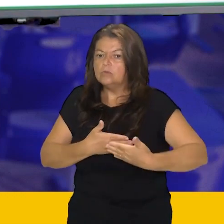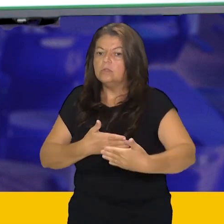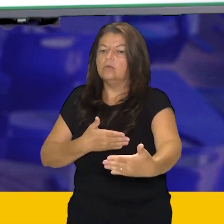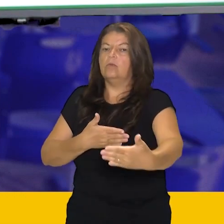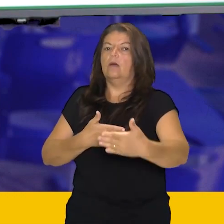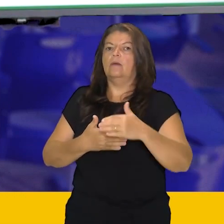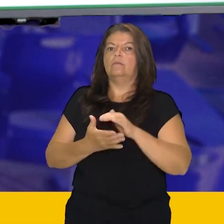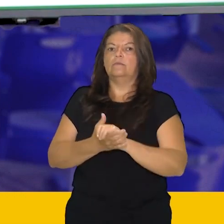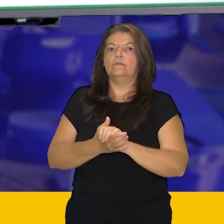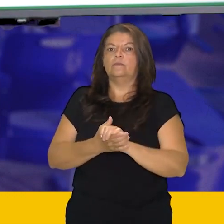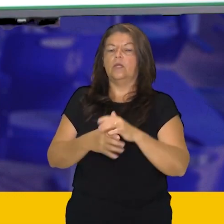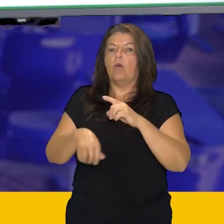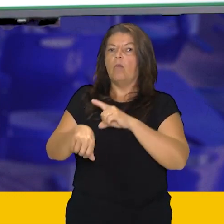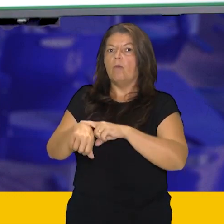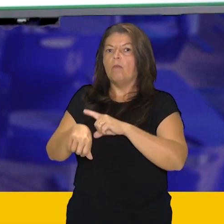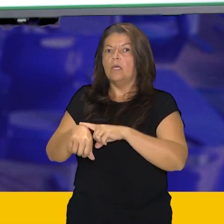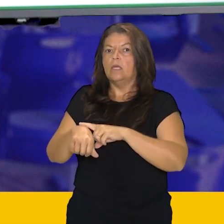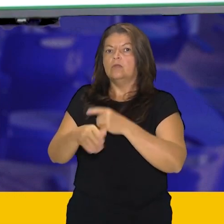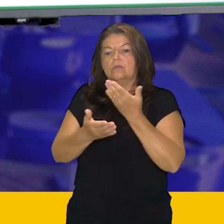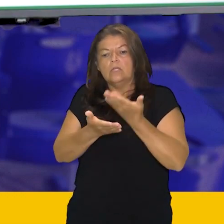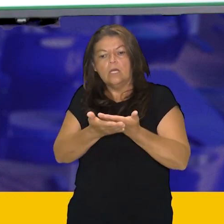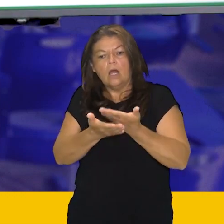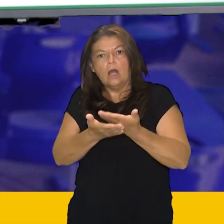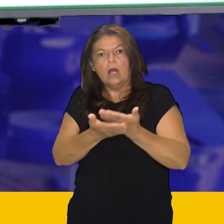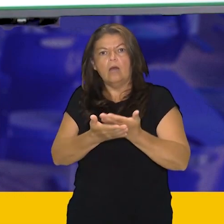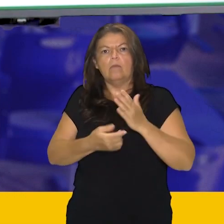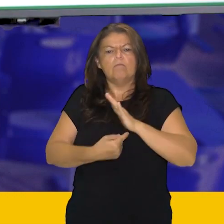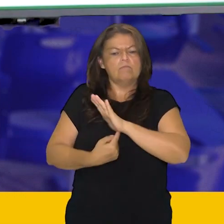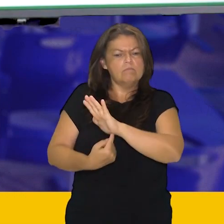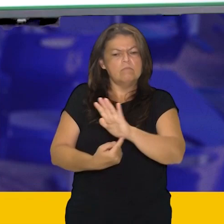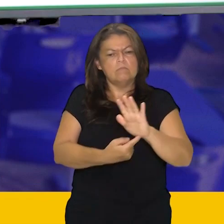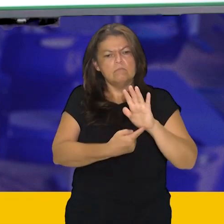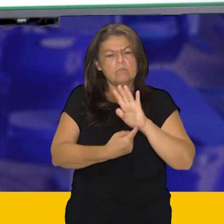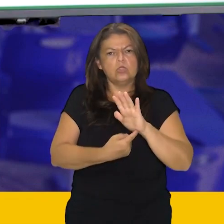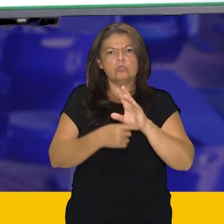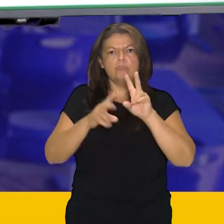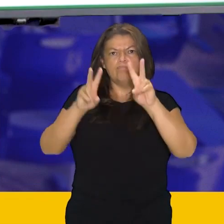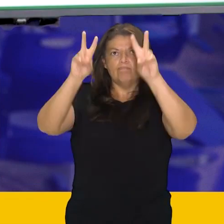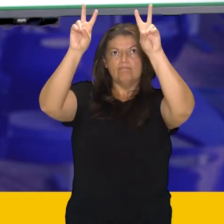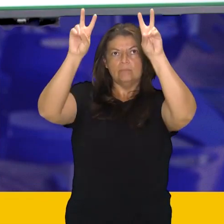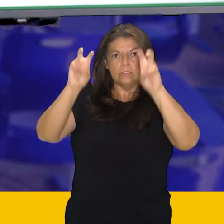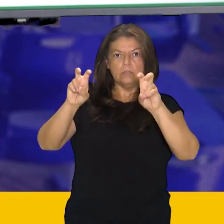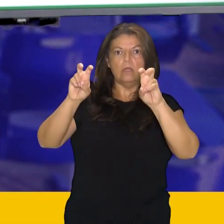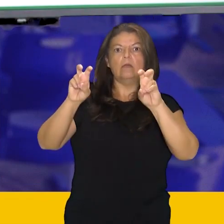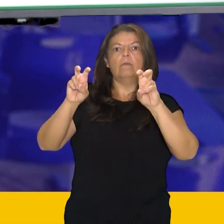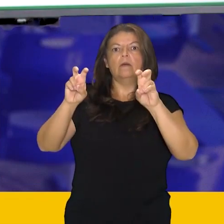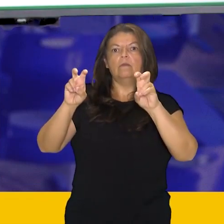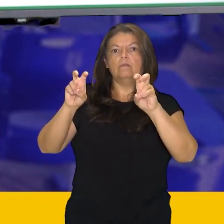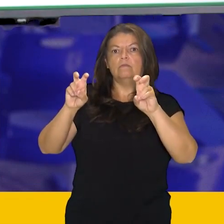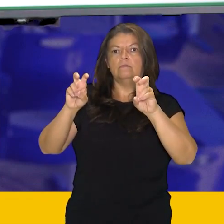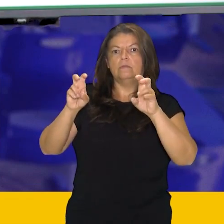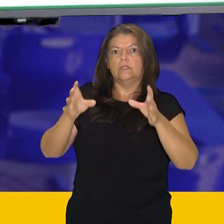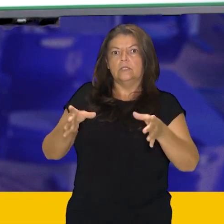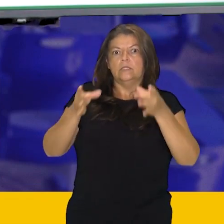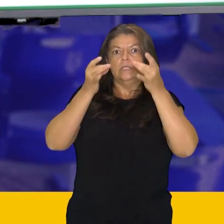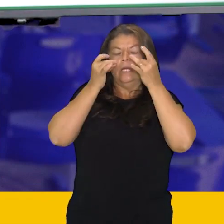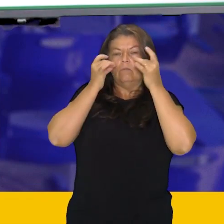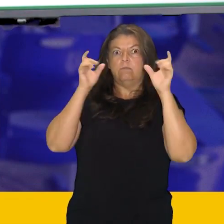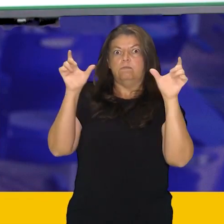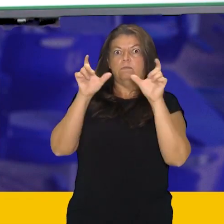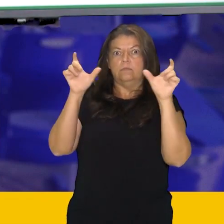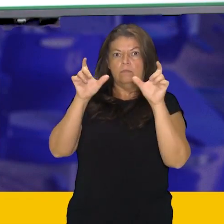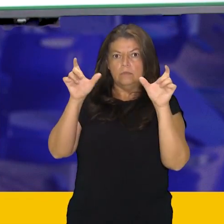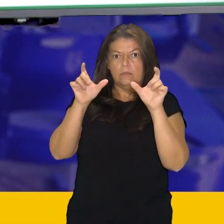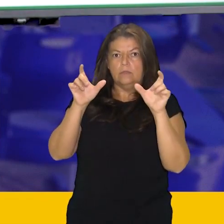aqui esse momento de aula, trazendo um dos aspectos que chamou bastante atenção também